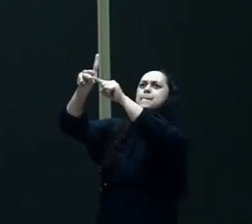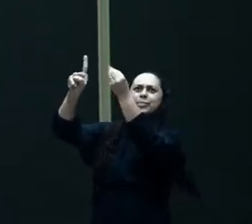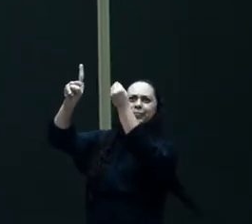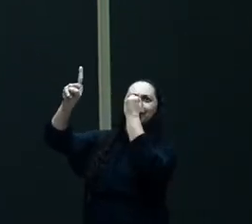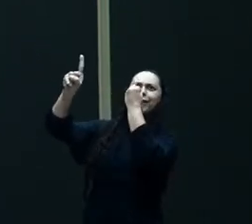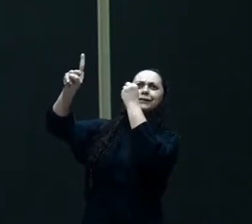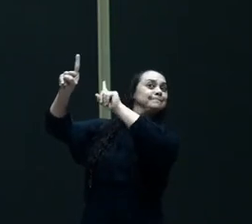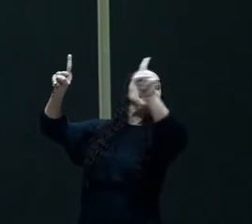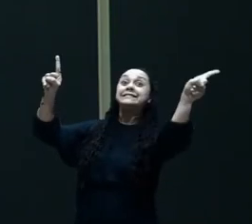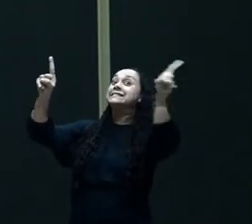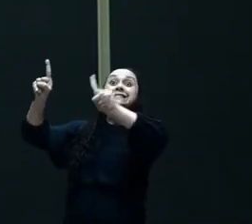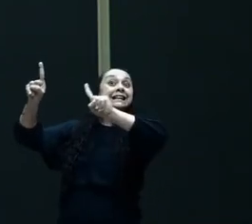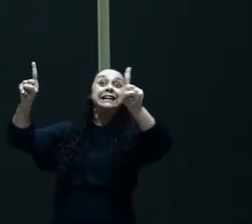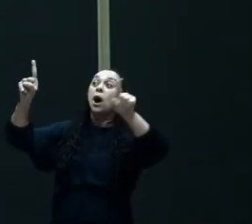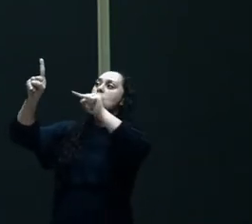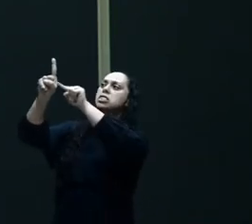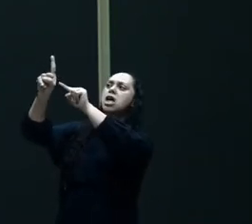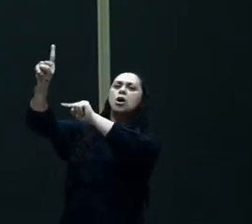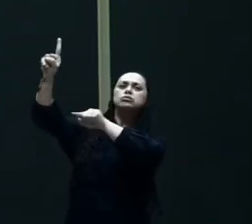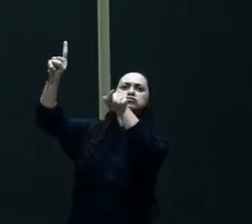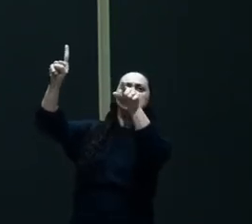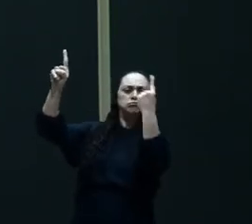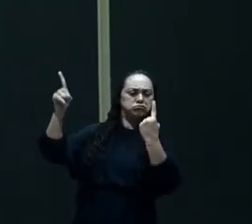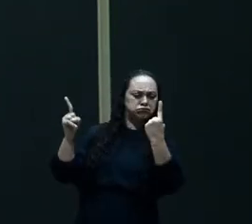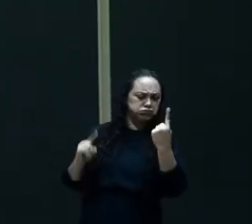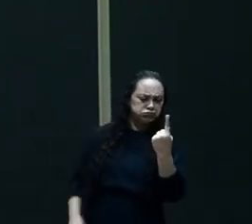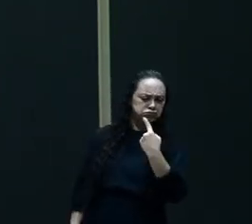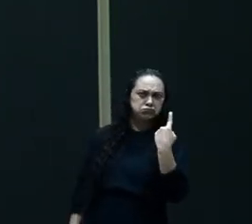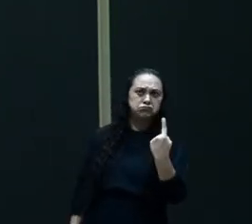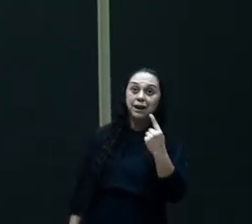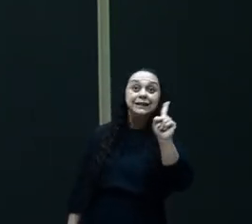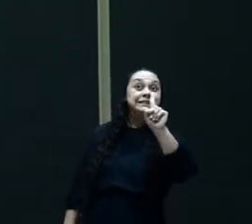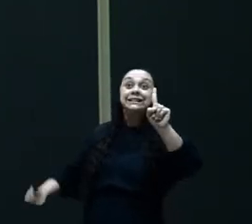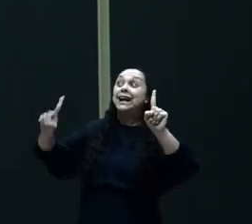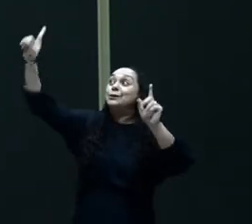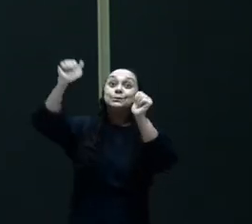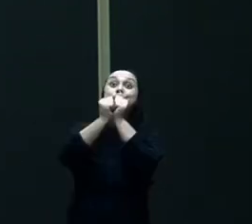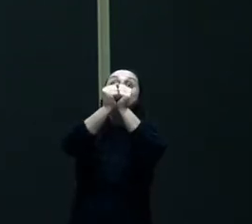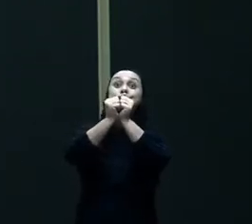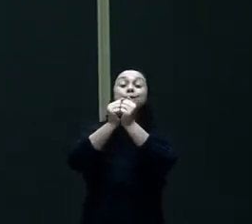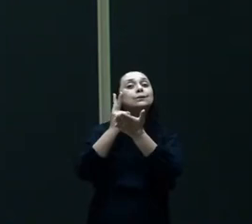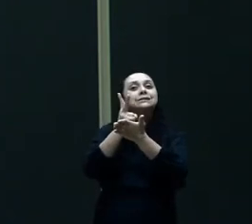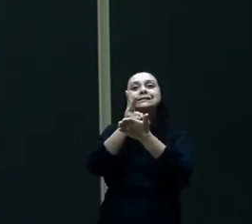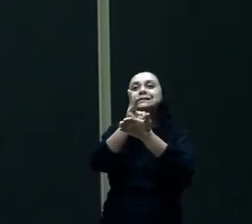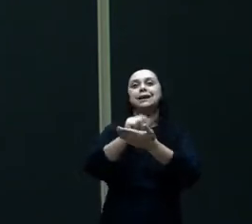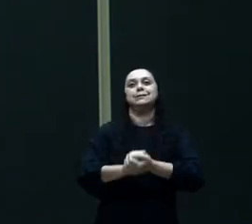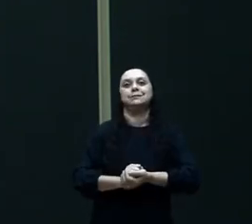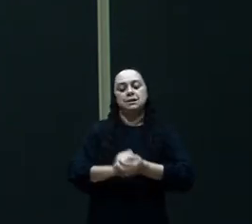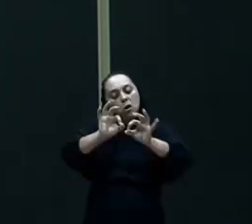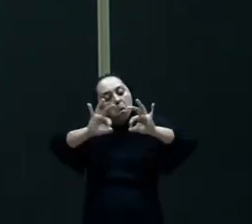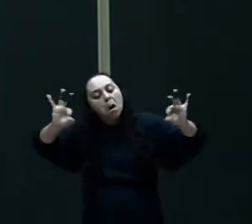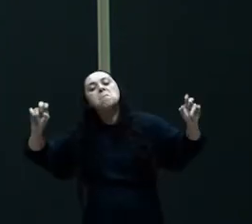não no caminho nós vamos ter dificuldade Sim Paulo passou por isso Paulo